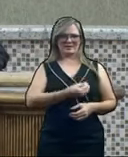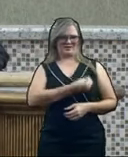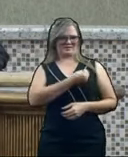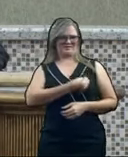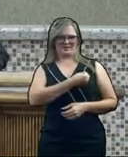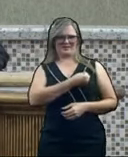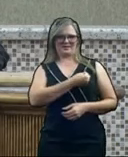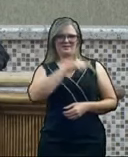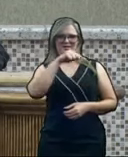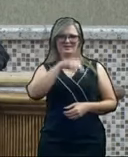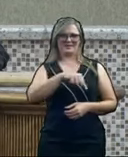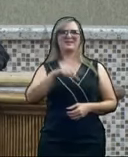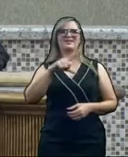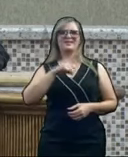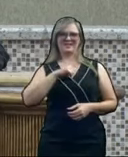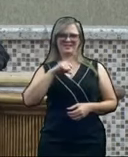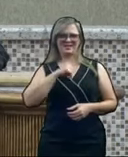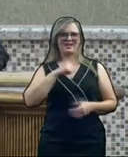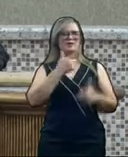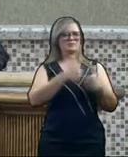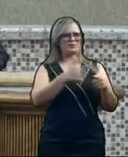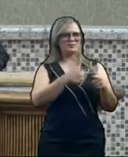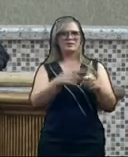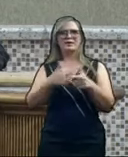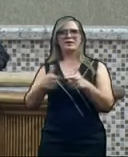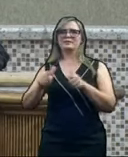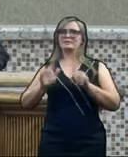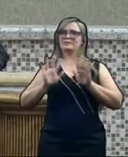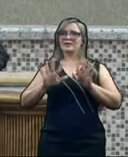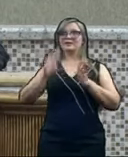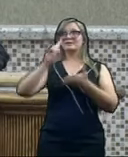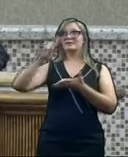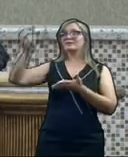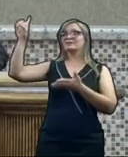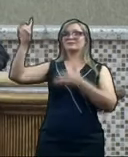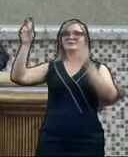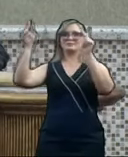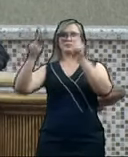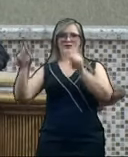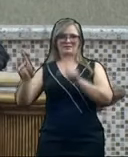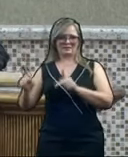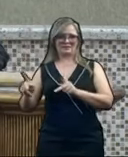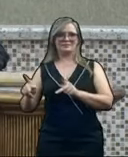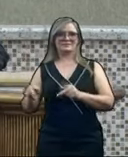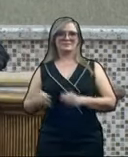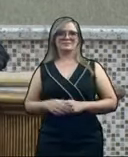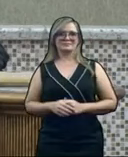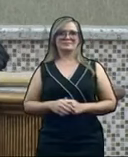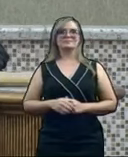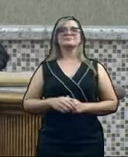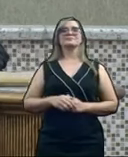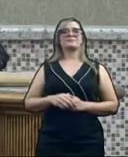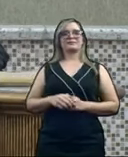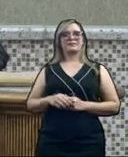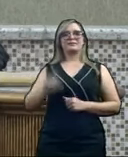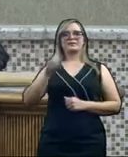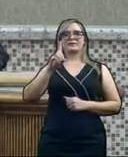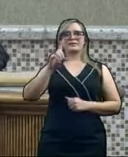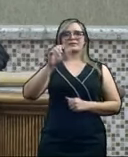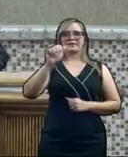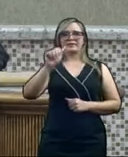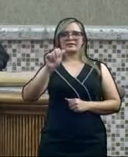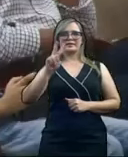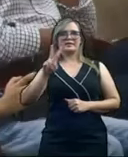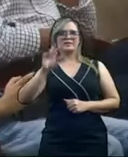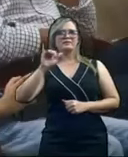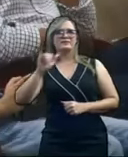Vida Davi tinha a promessa de que seria rei de Israel Oi e ele não quis